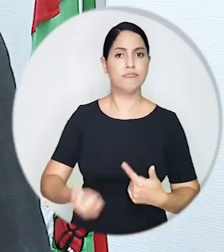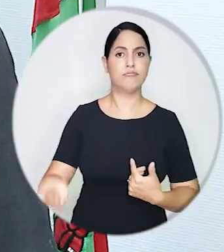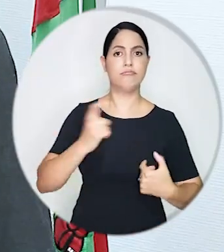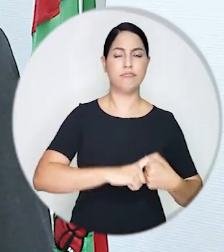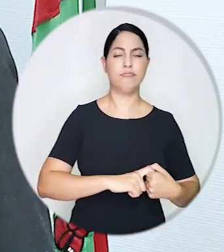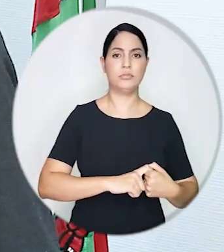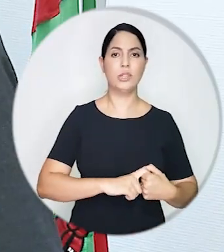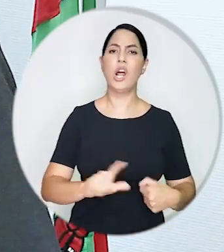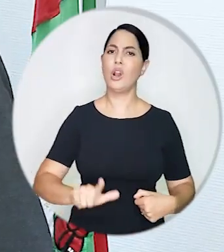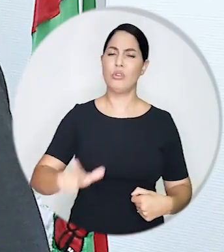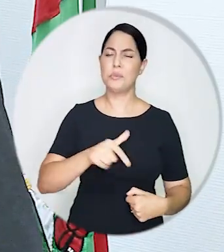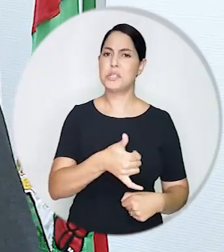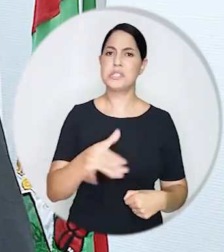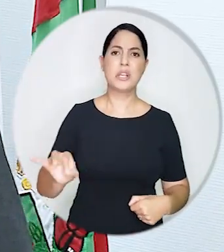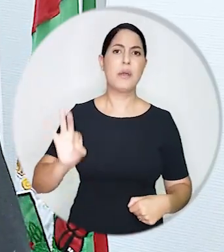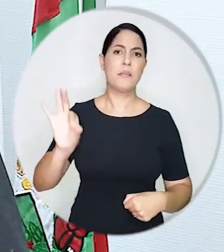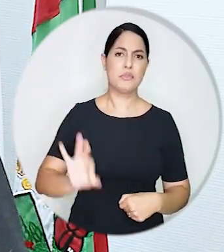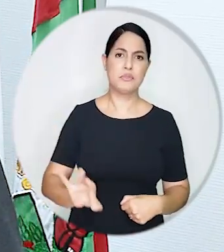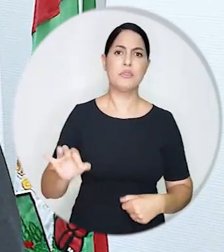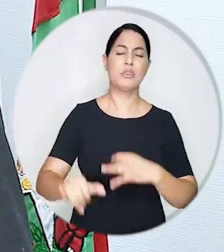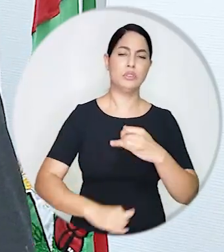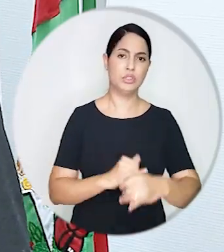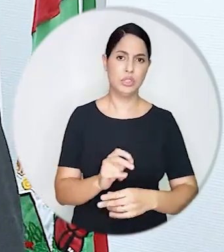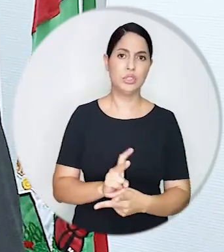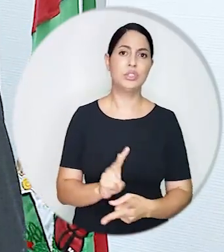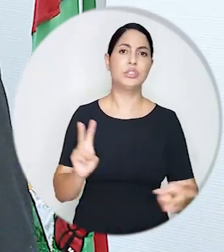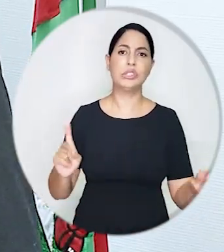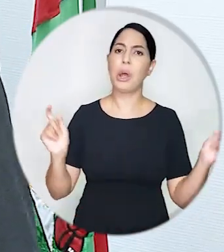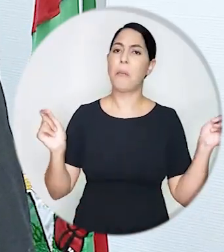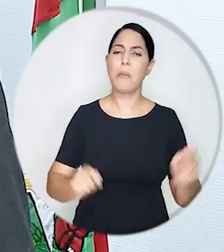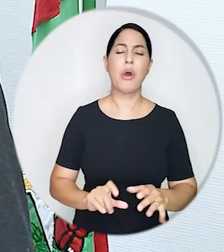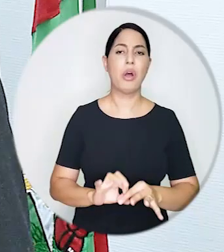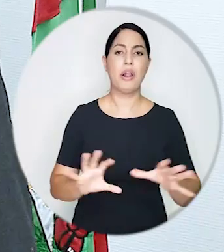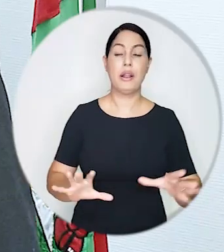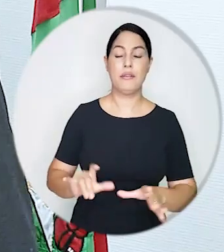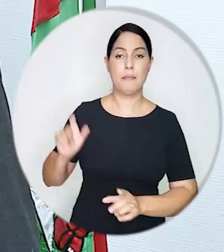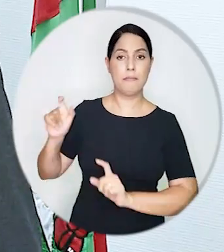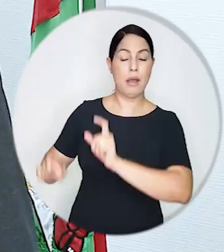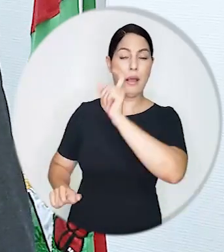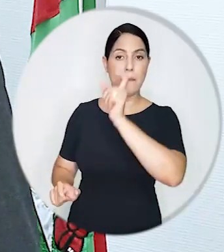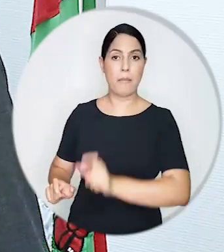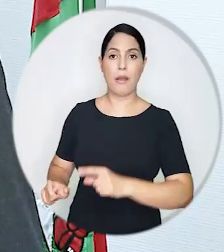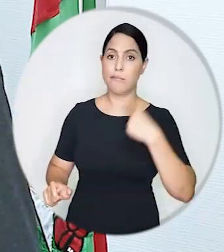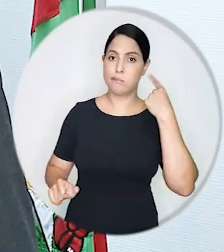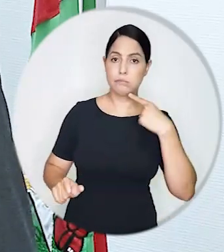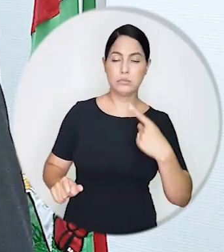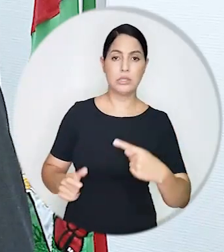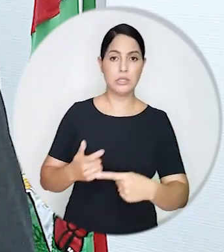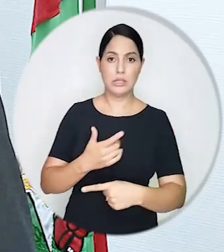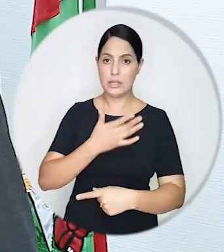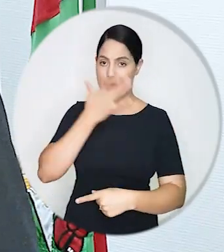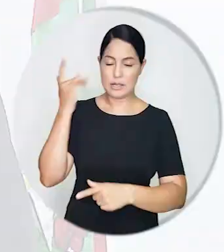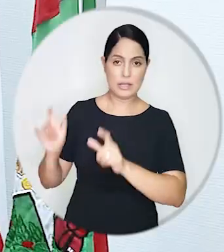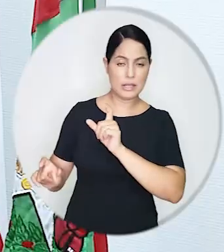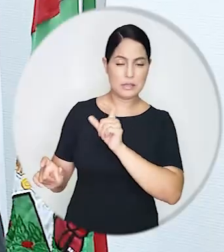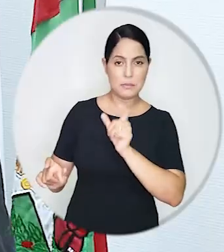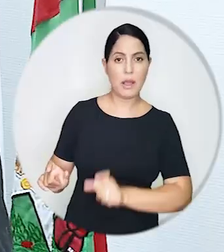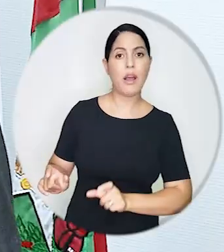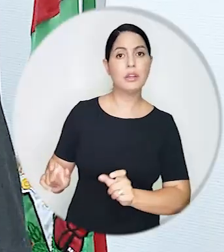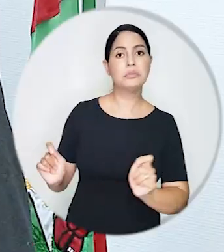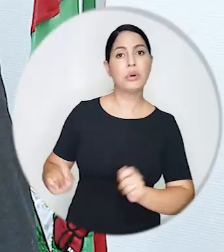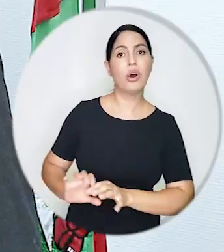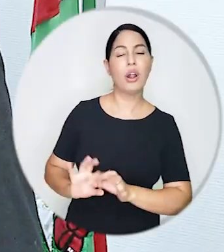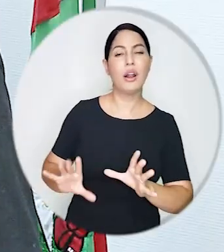prejuízo da continuidade do juízo 100% digital, a ser optado pelas partes e pelo seu advogado.